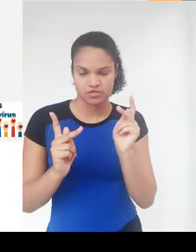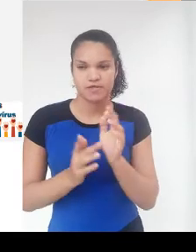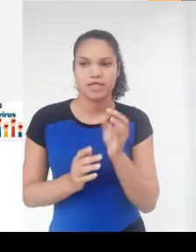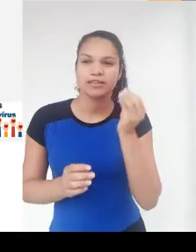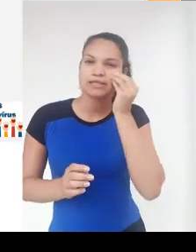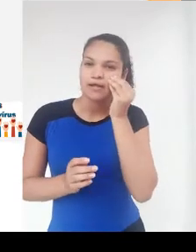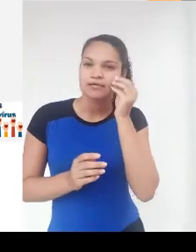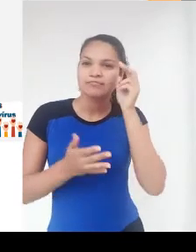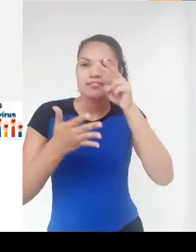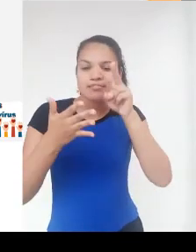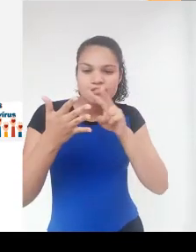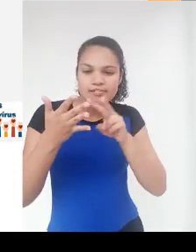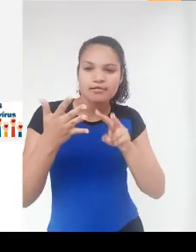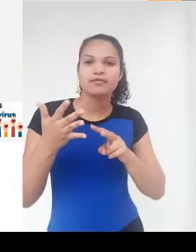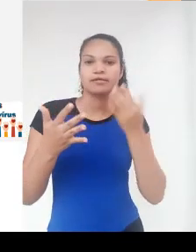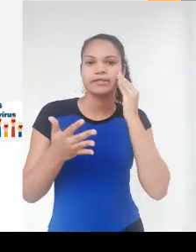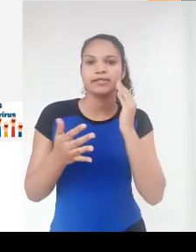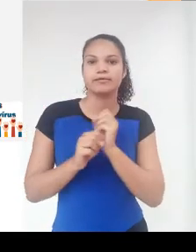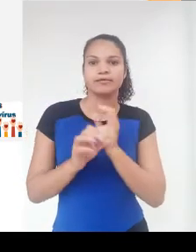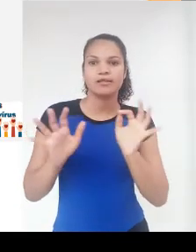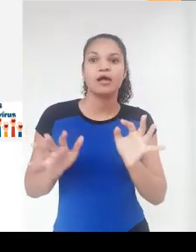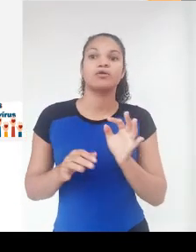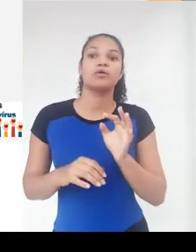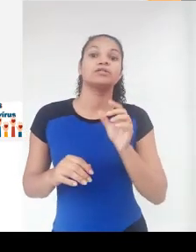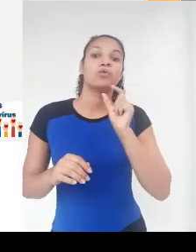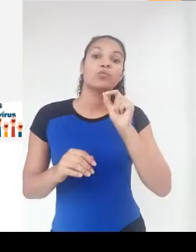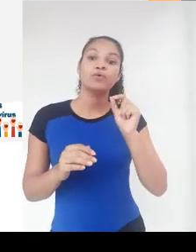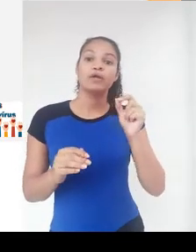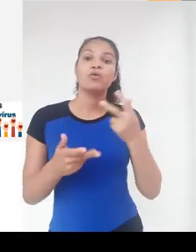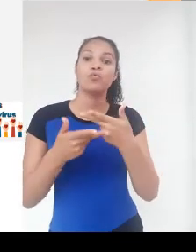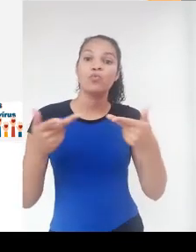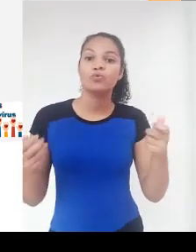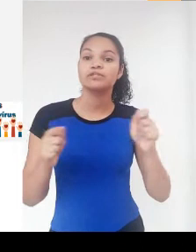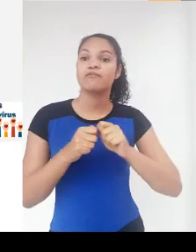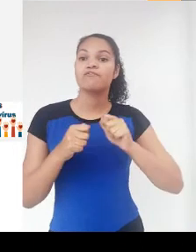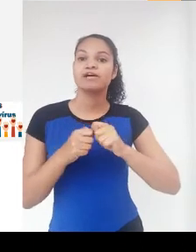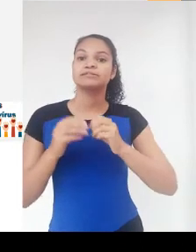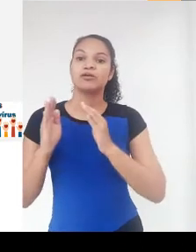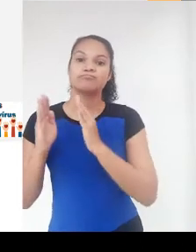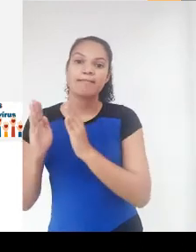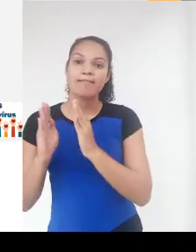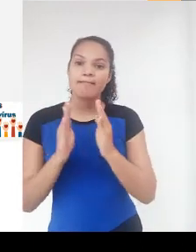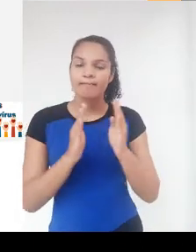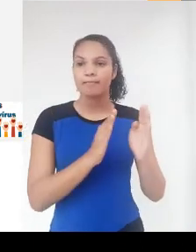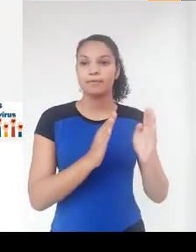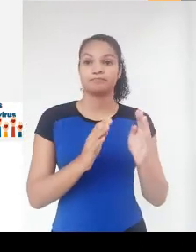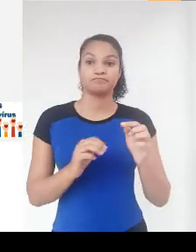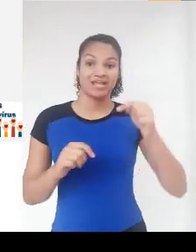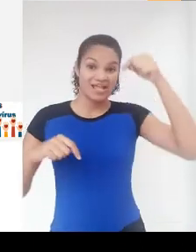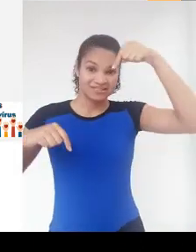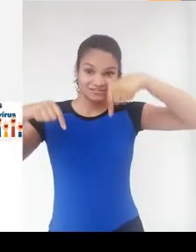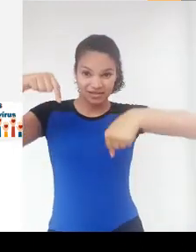um pouquinho a língua inglesa, de medidas que foram sendo tomadas ao longo do tempo. E as setas roxas mostram